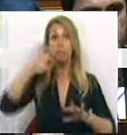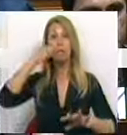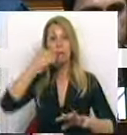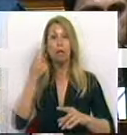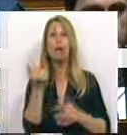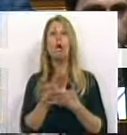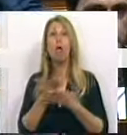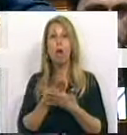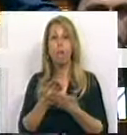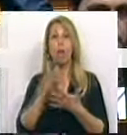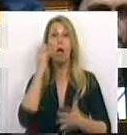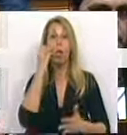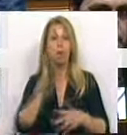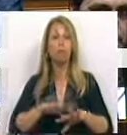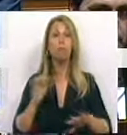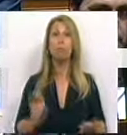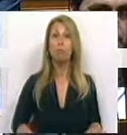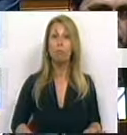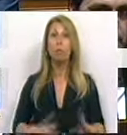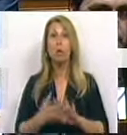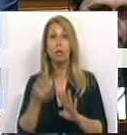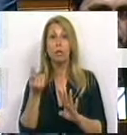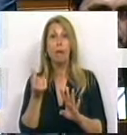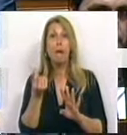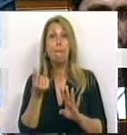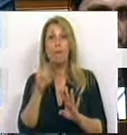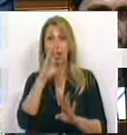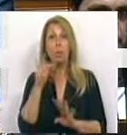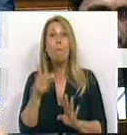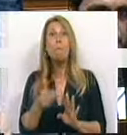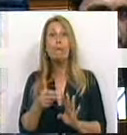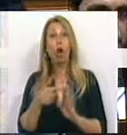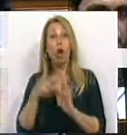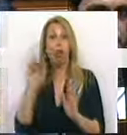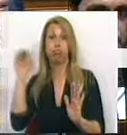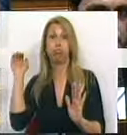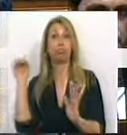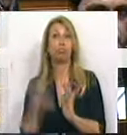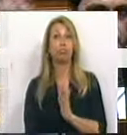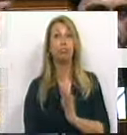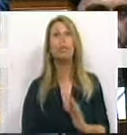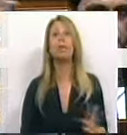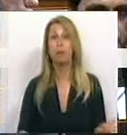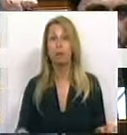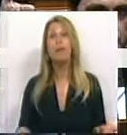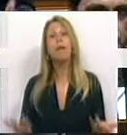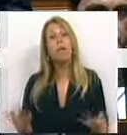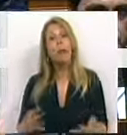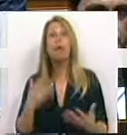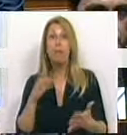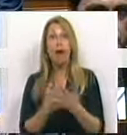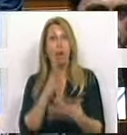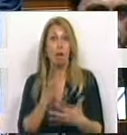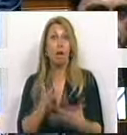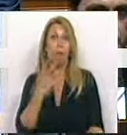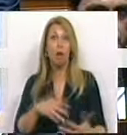angolana, sobretudo motivadas pela queda do preço do petróleo, que estão a ter algum impacto também nesta dinâmica económica